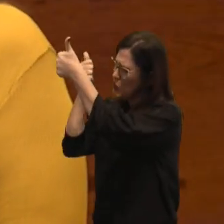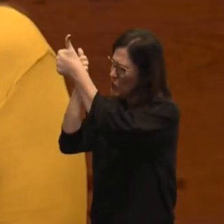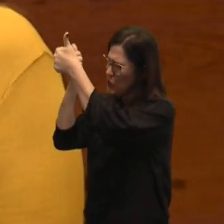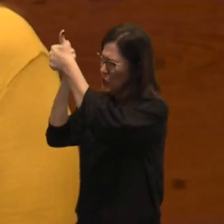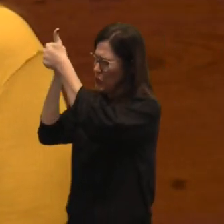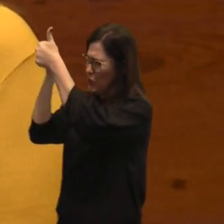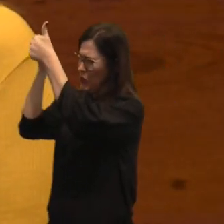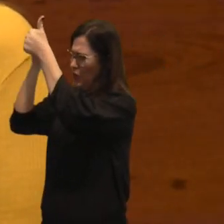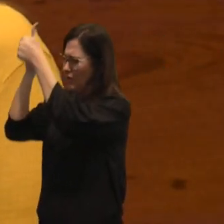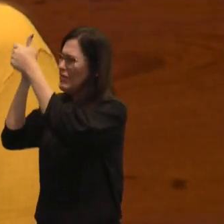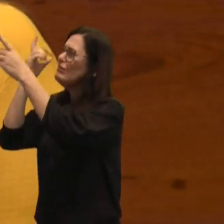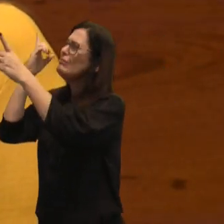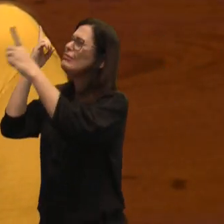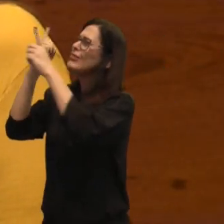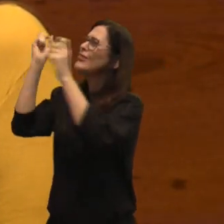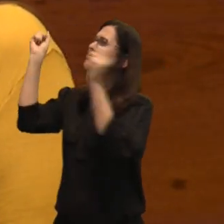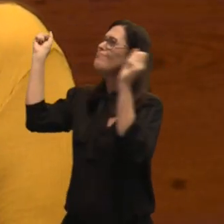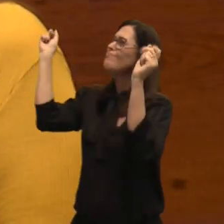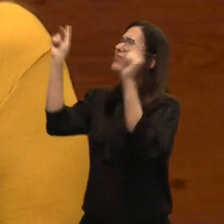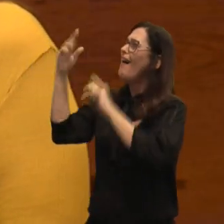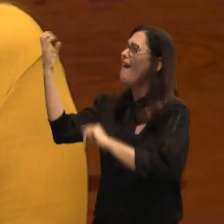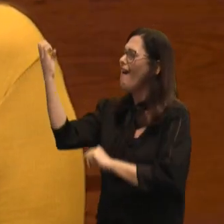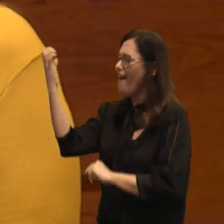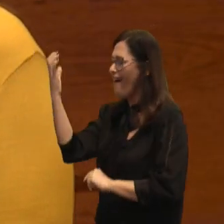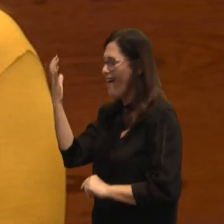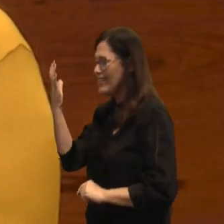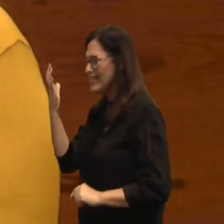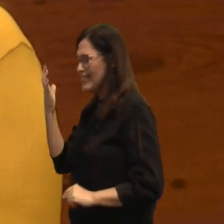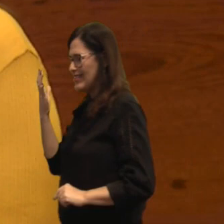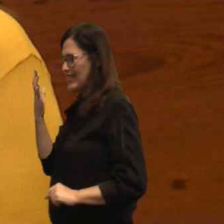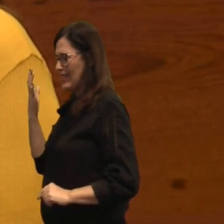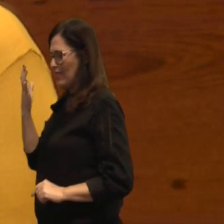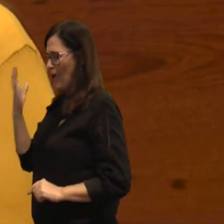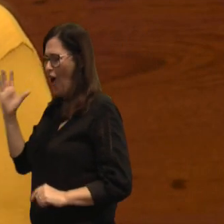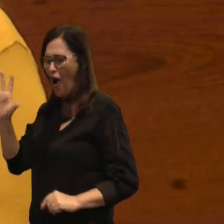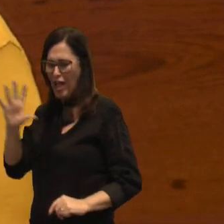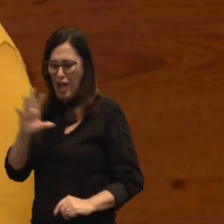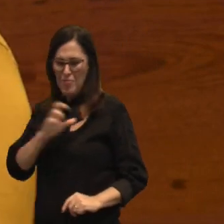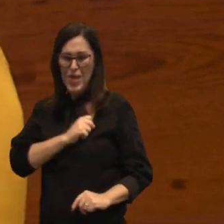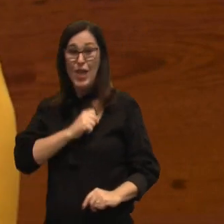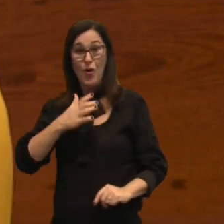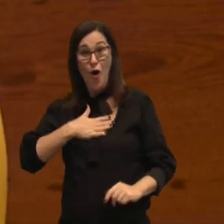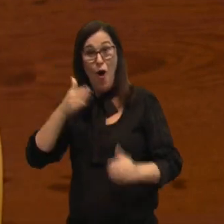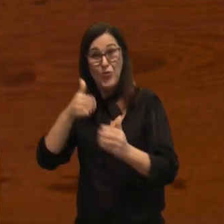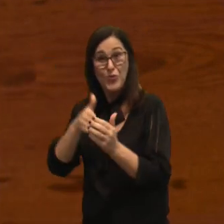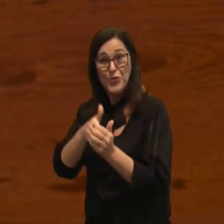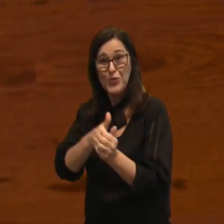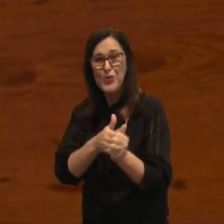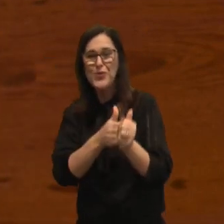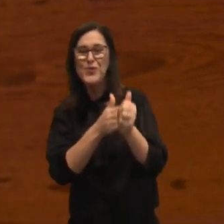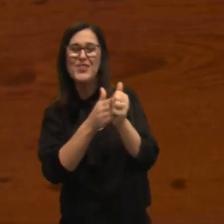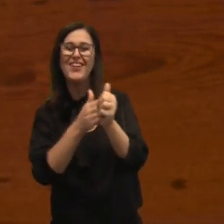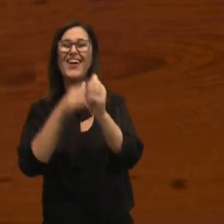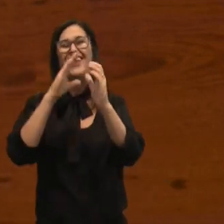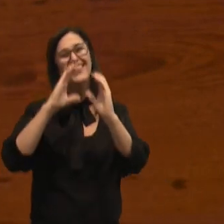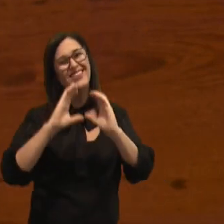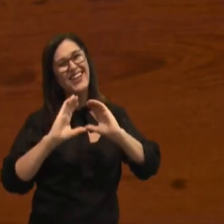cruz. Encontro graça e paz, amor que me